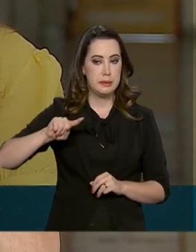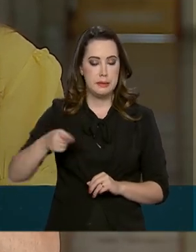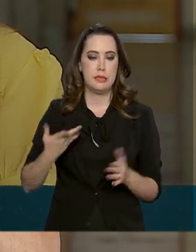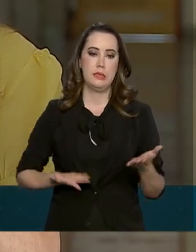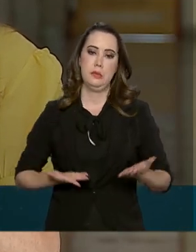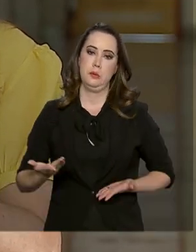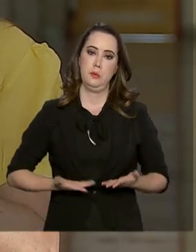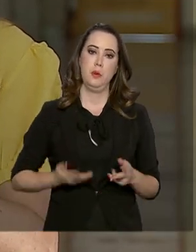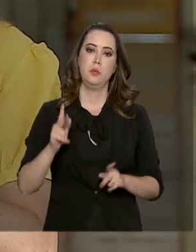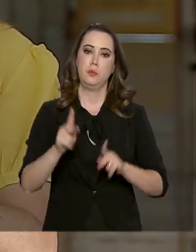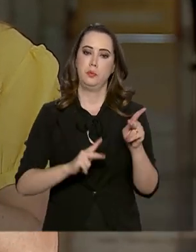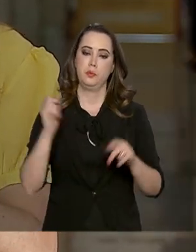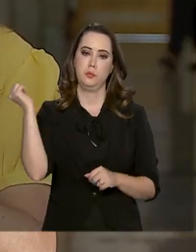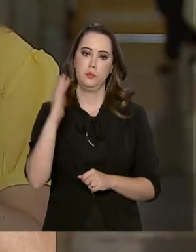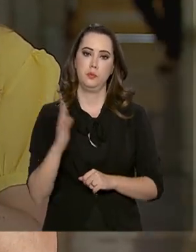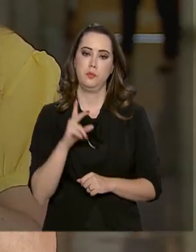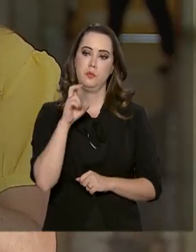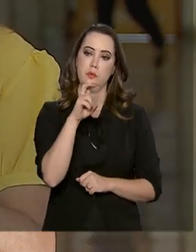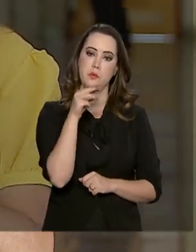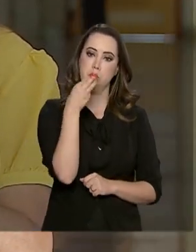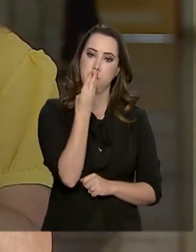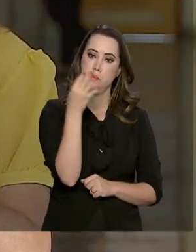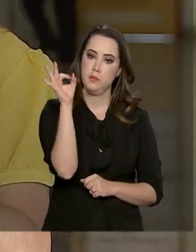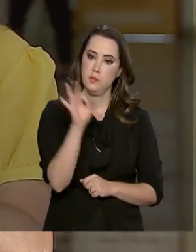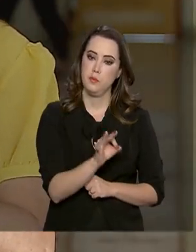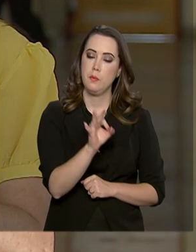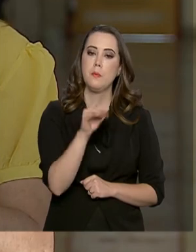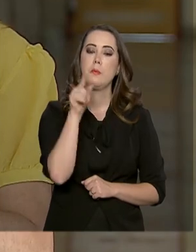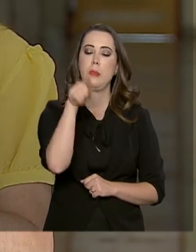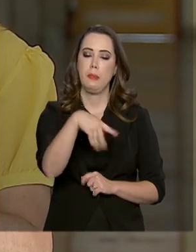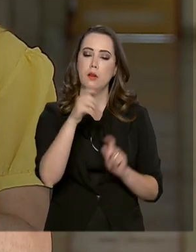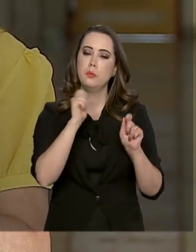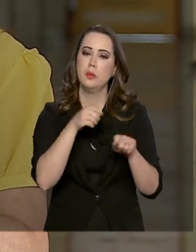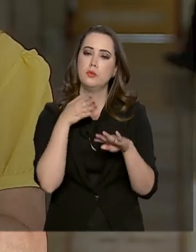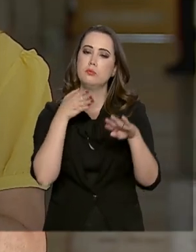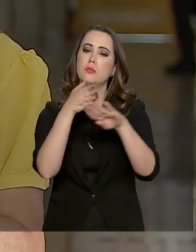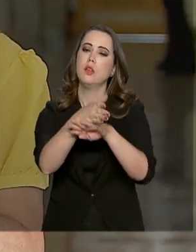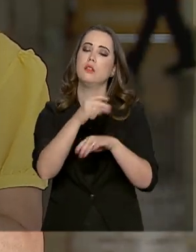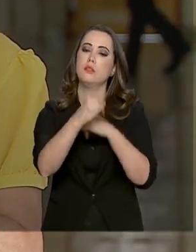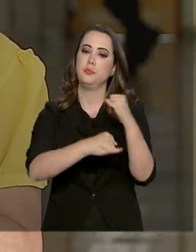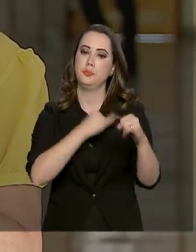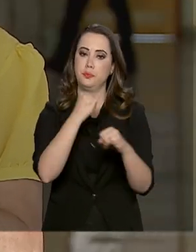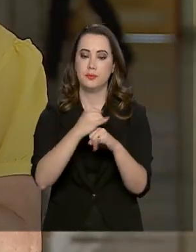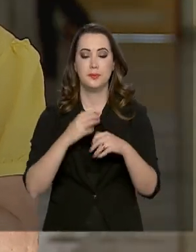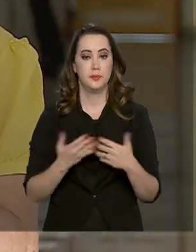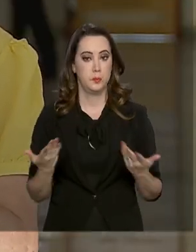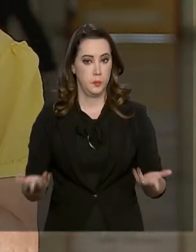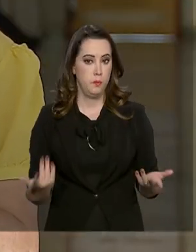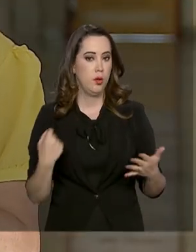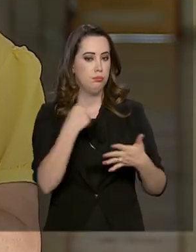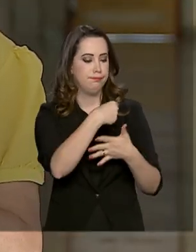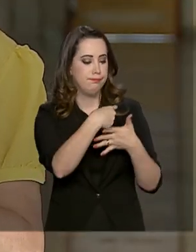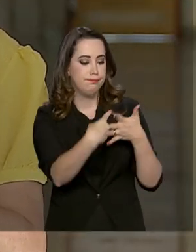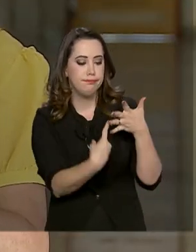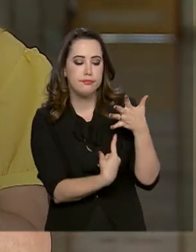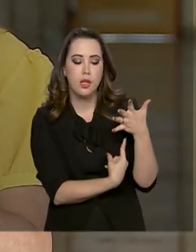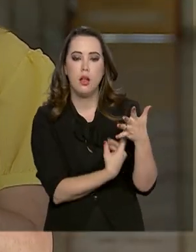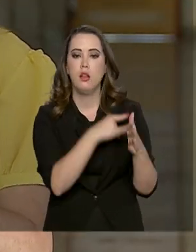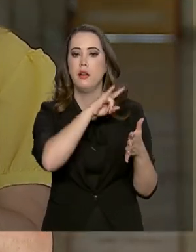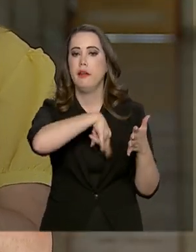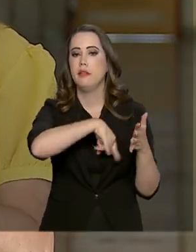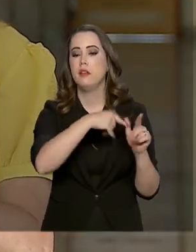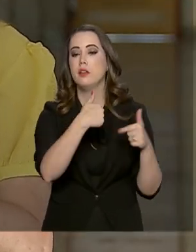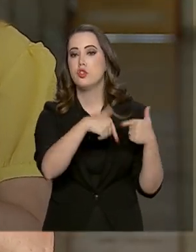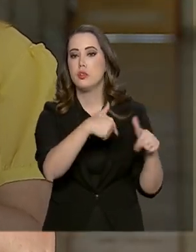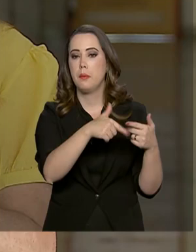brasileira 53 por cento desses serviços já podem ser acessados pela internet entre eles estão carteira de